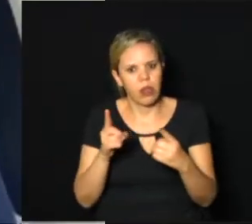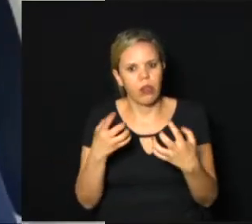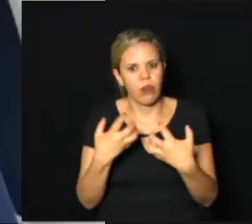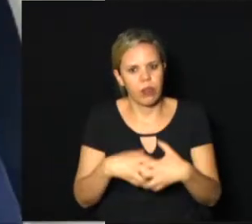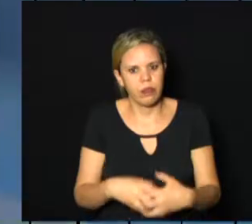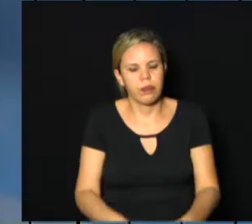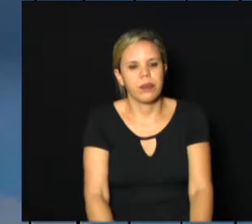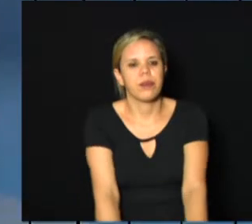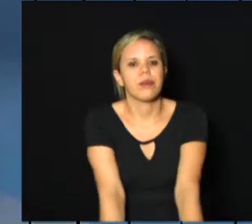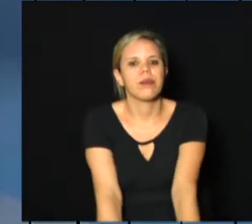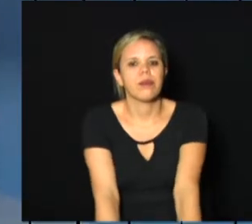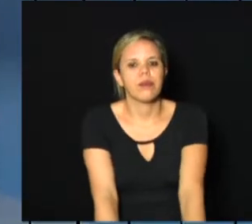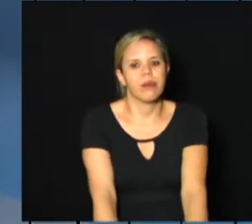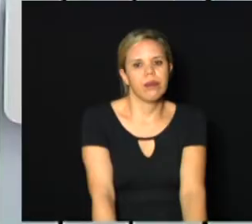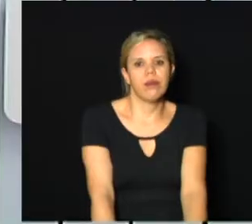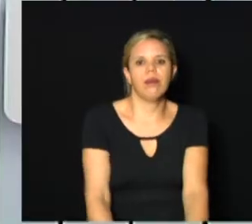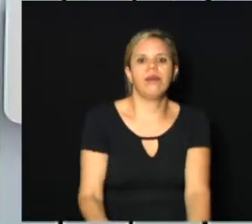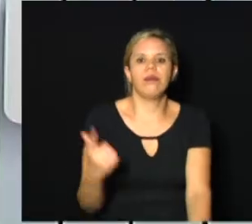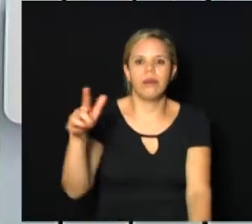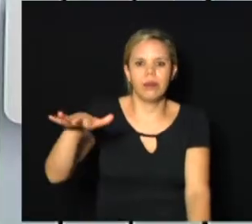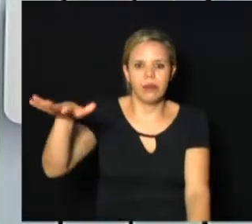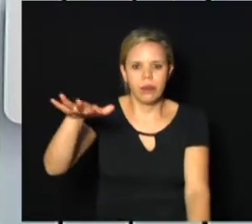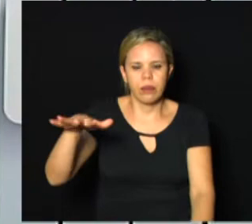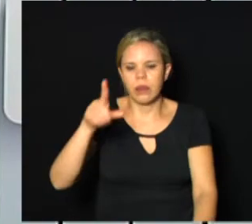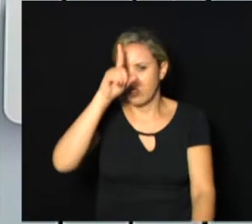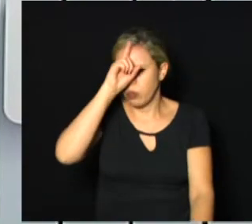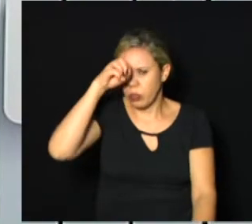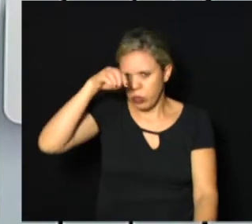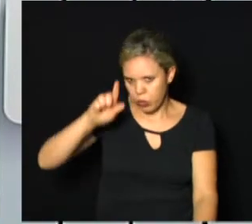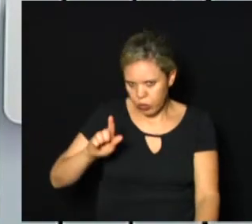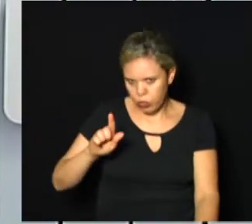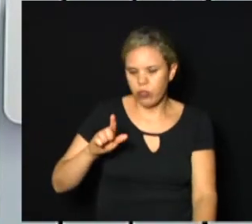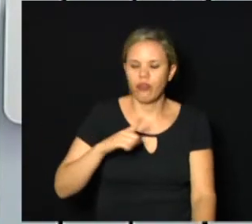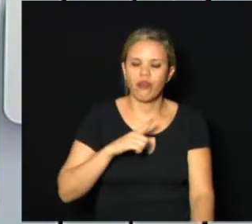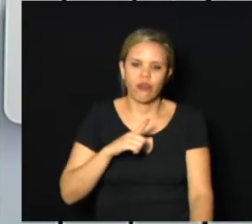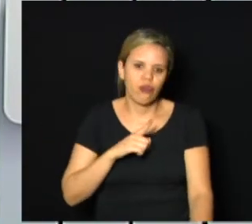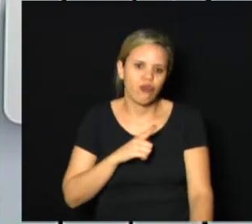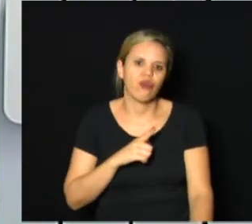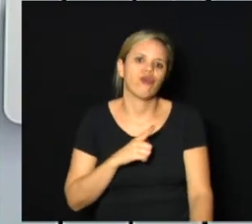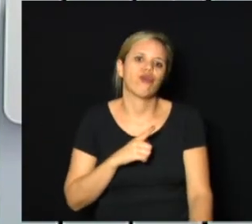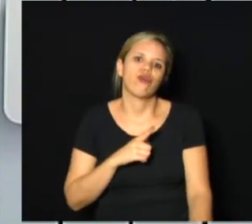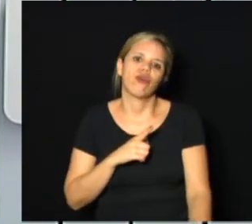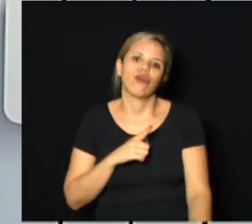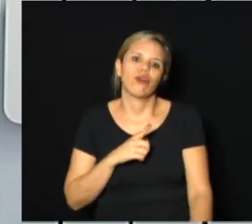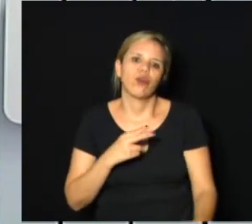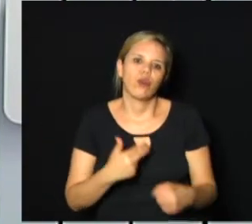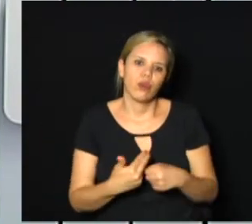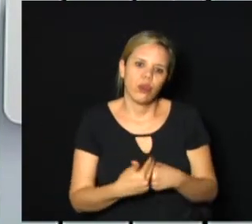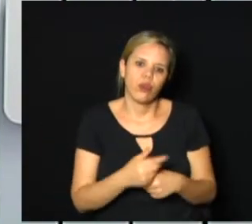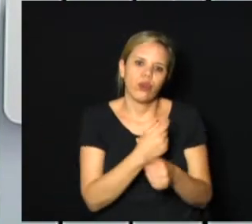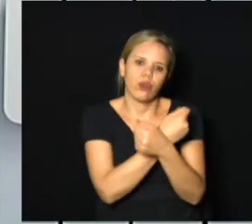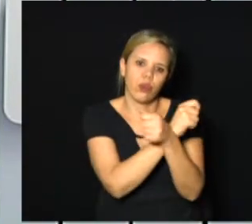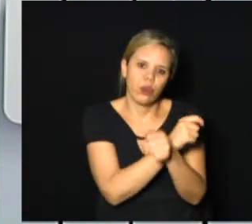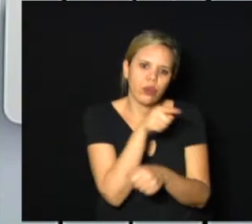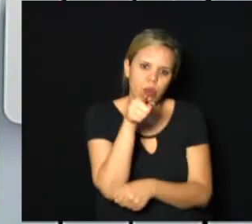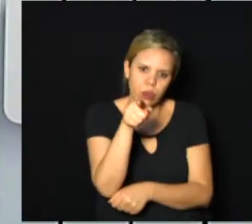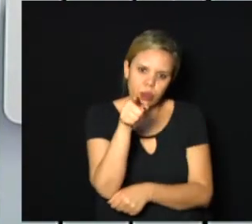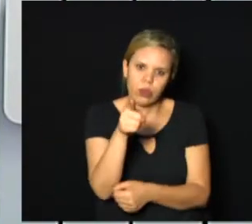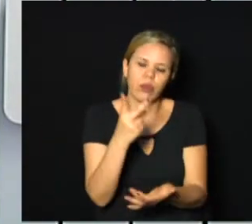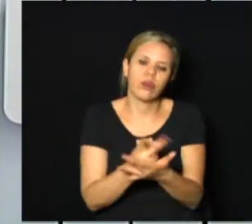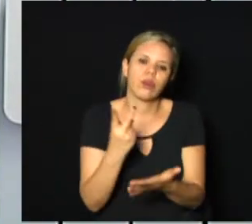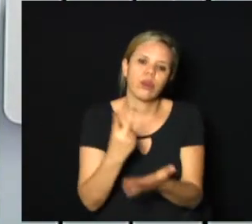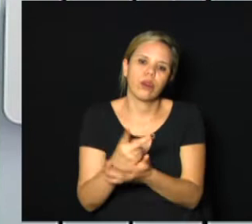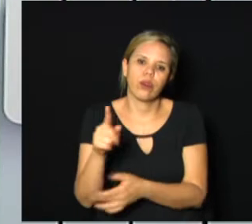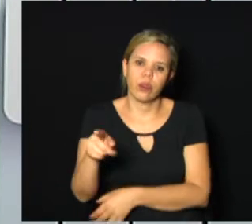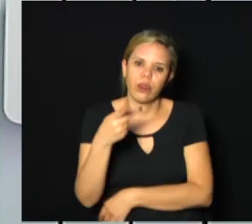funcionando. Eu ia falar que o outro lado, a Rede Mário Gatti, falou que tinha a Unicamp e a PUC, mas o senhor mesmo,